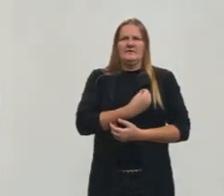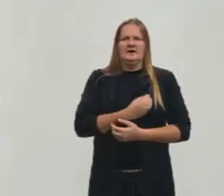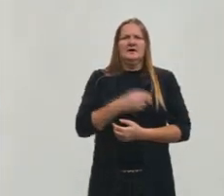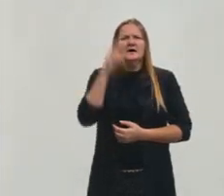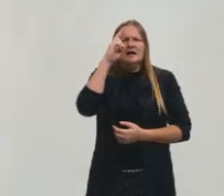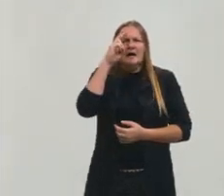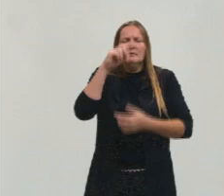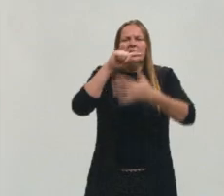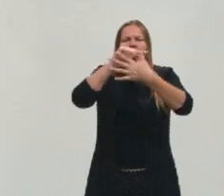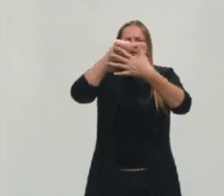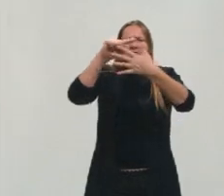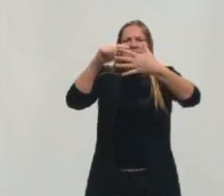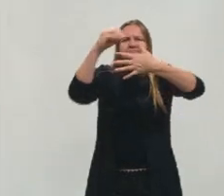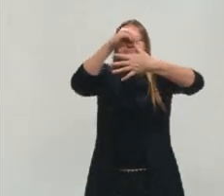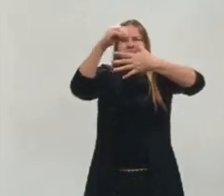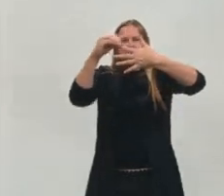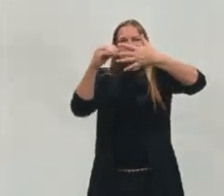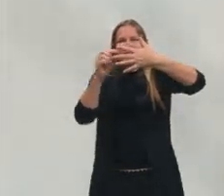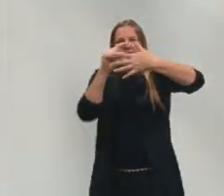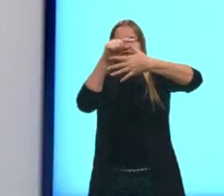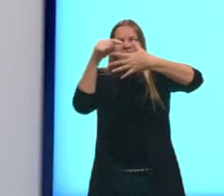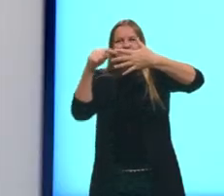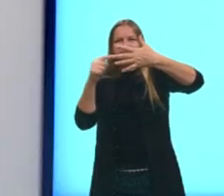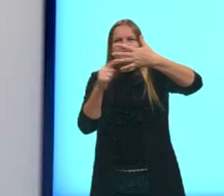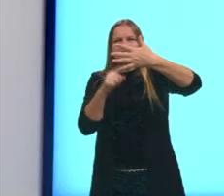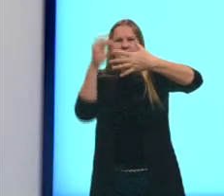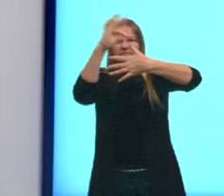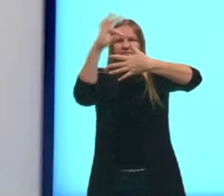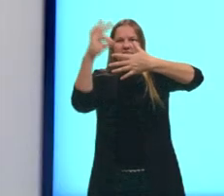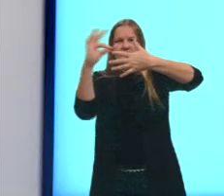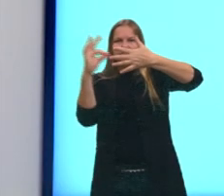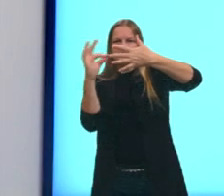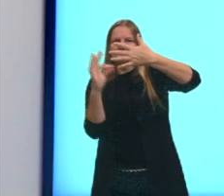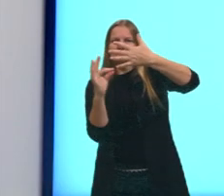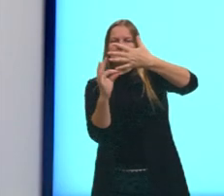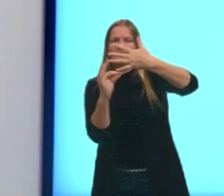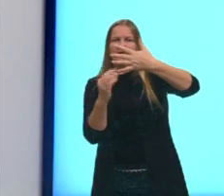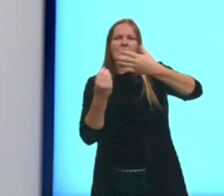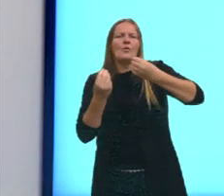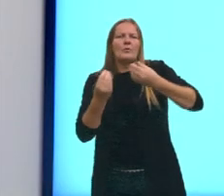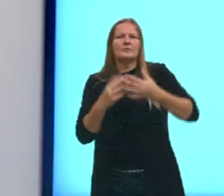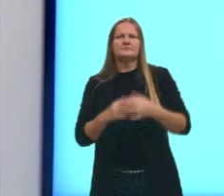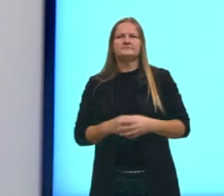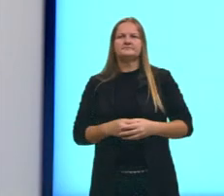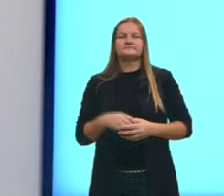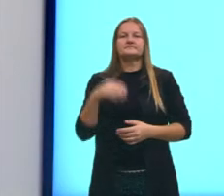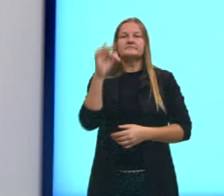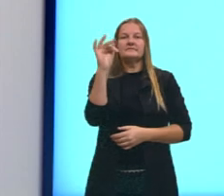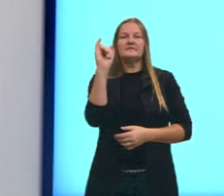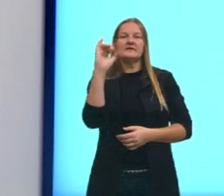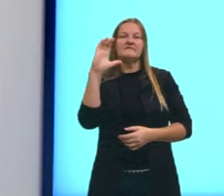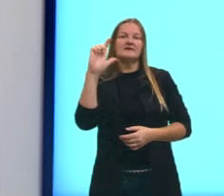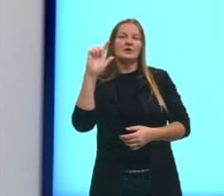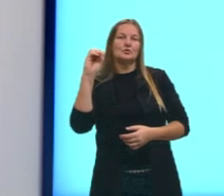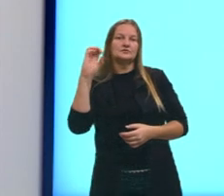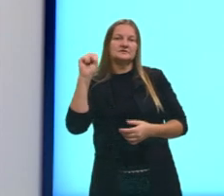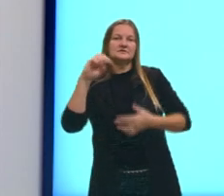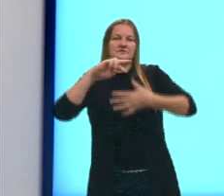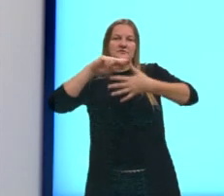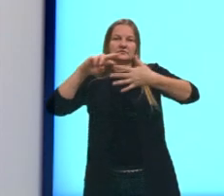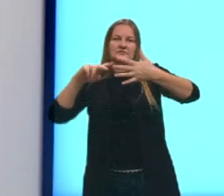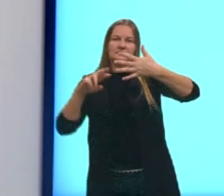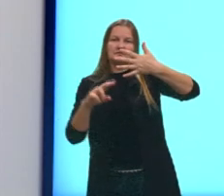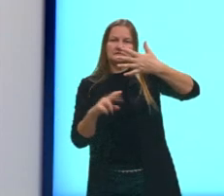lembram dos cinco reinos de seres vivos aqui nessa árvore filogenética nós podemos ver em geral né os cinco